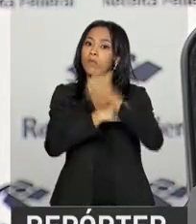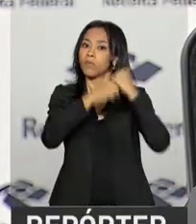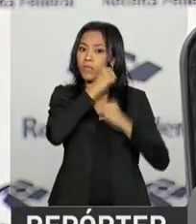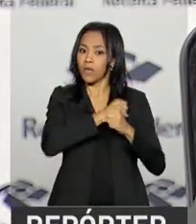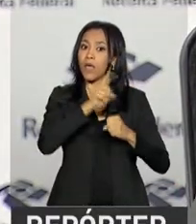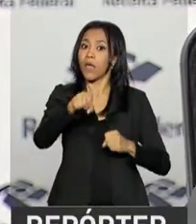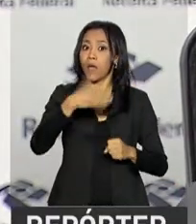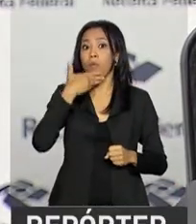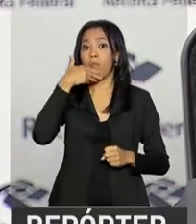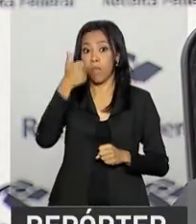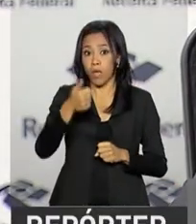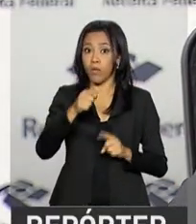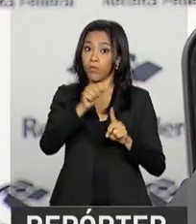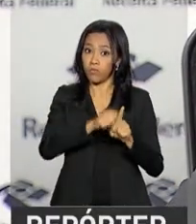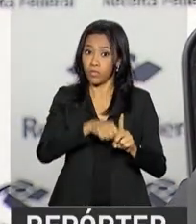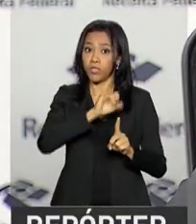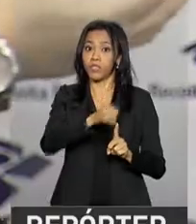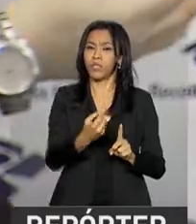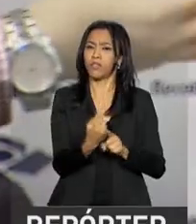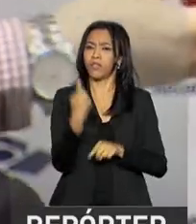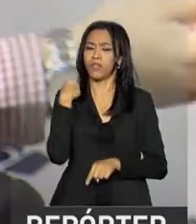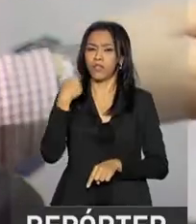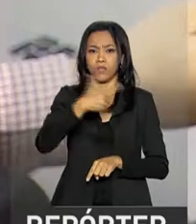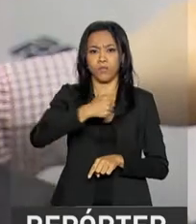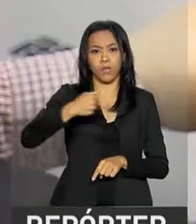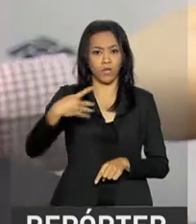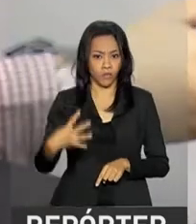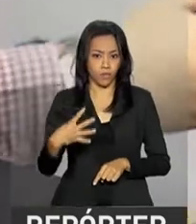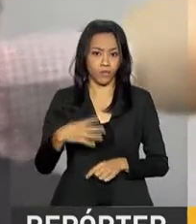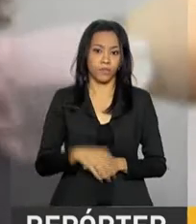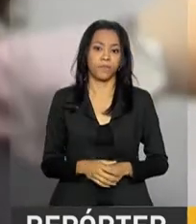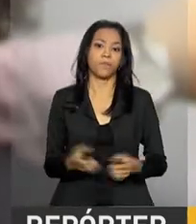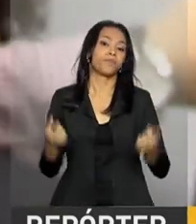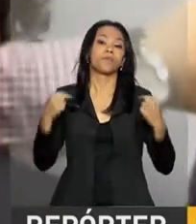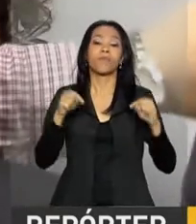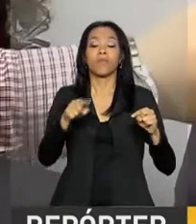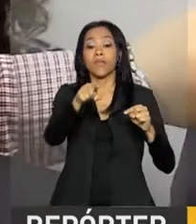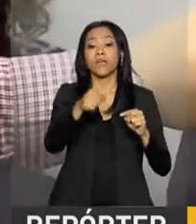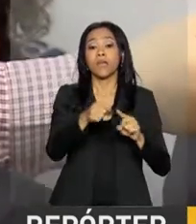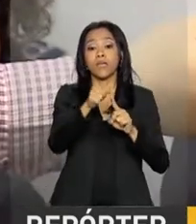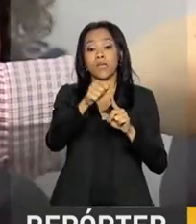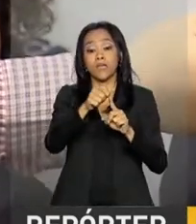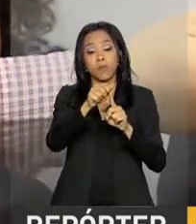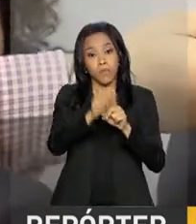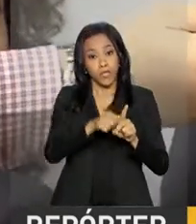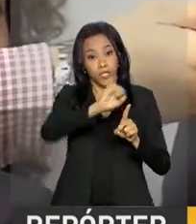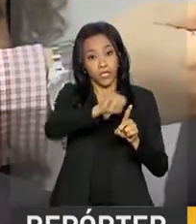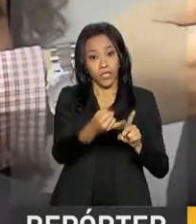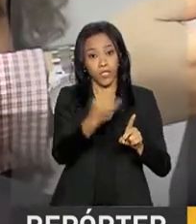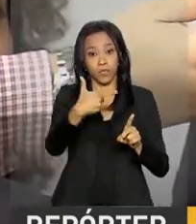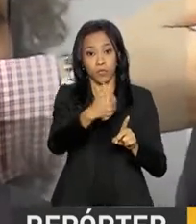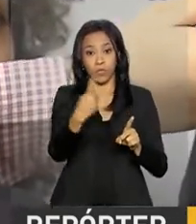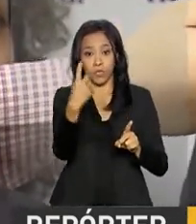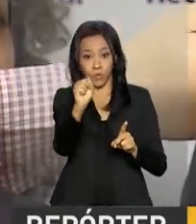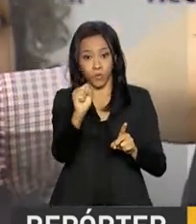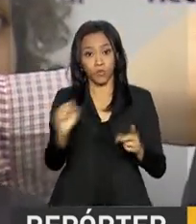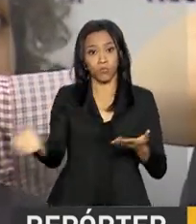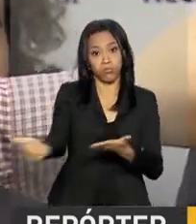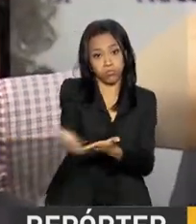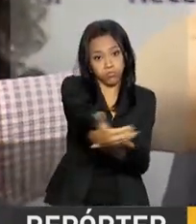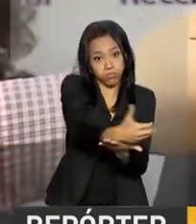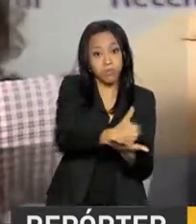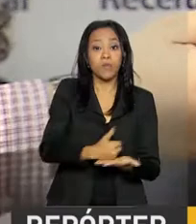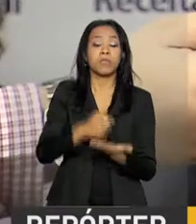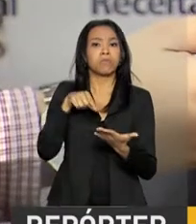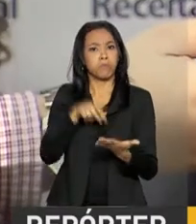de janeiro desde 2014 o resultado da arrecadação do mês de janeiro de 2018 foi fortemente impactado pela recuperação